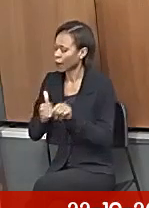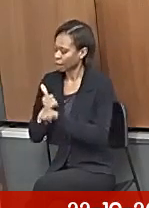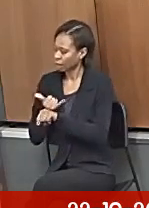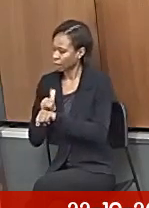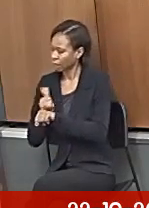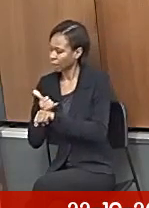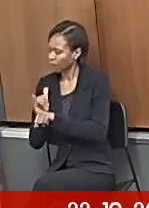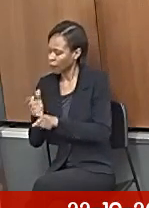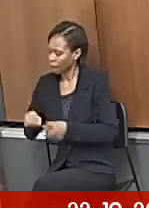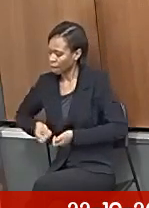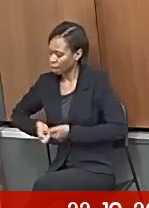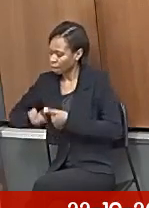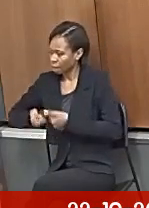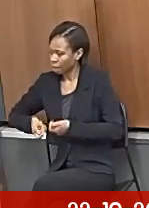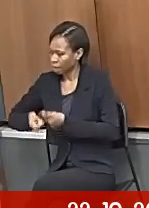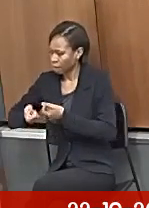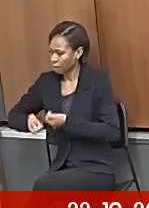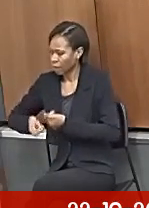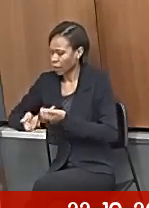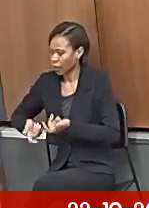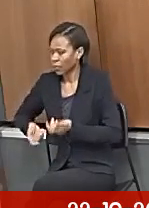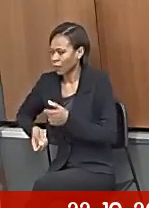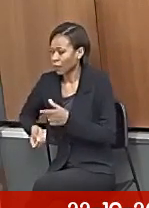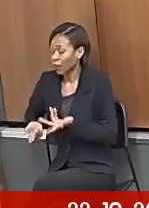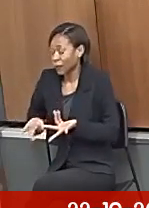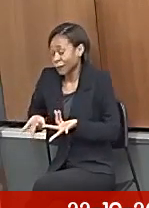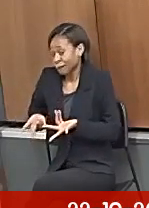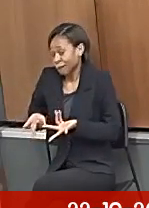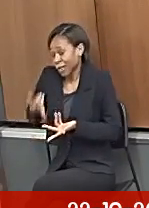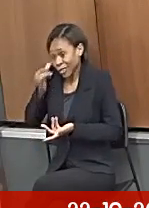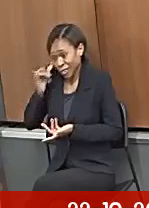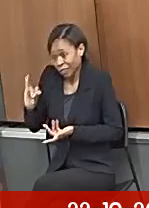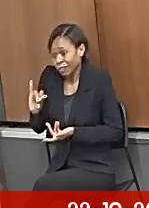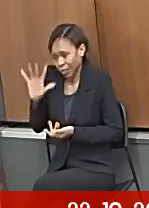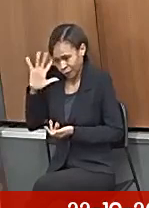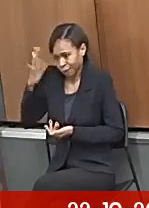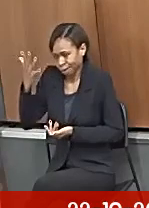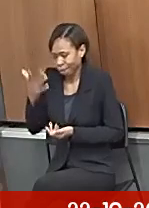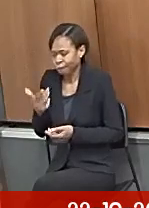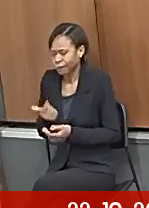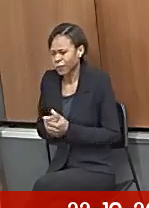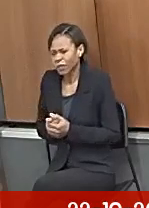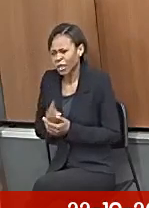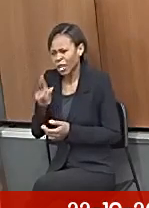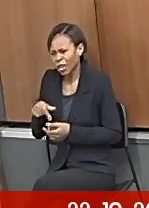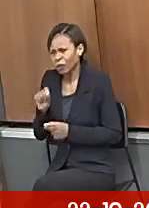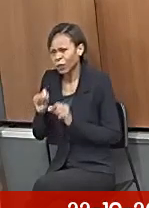possa empurrar com a barriga essa questão para frente. E é uma questão de, como se diz,